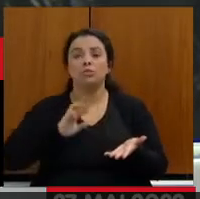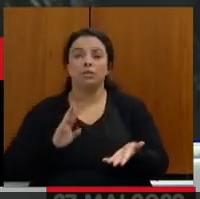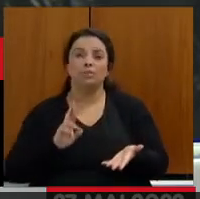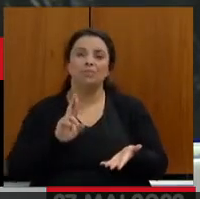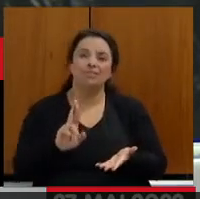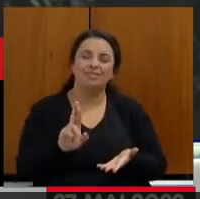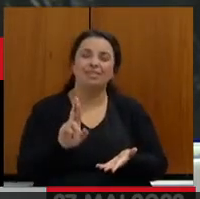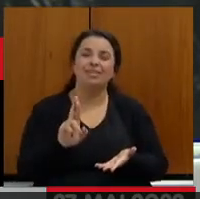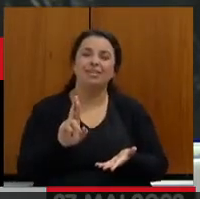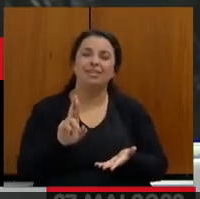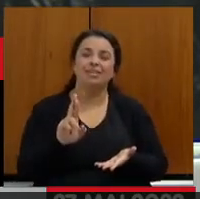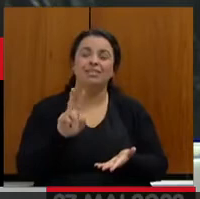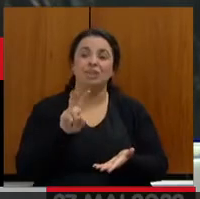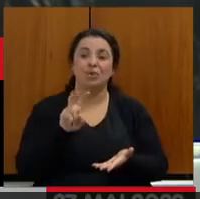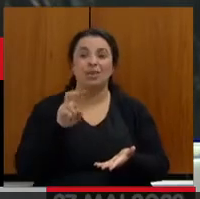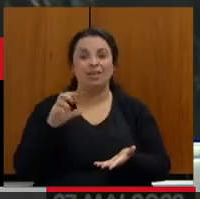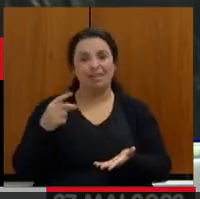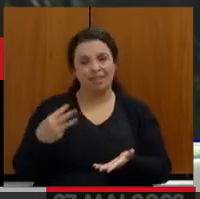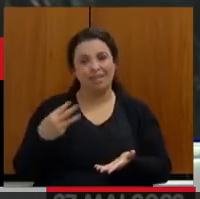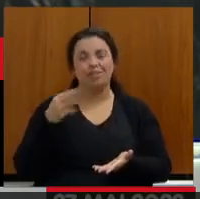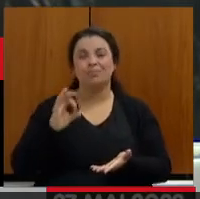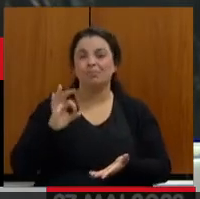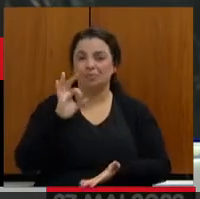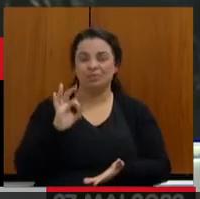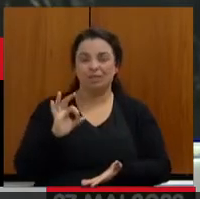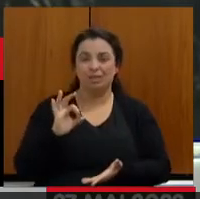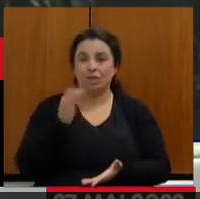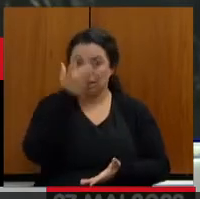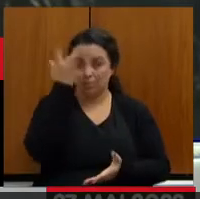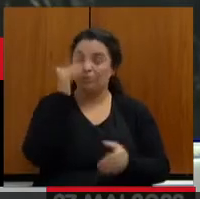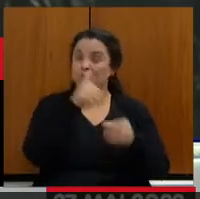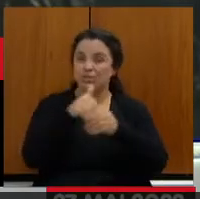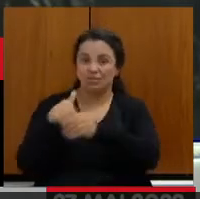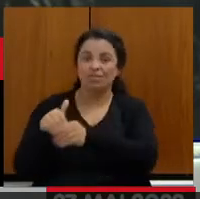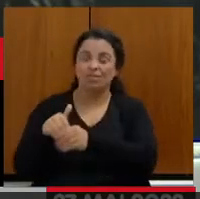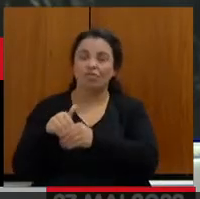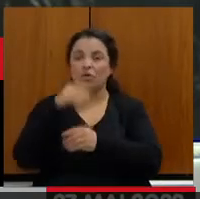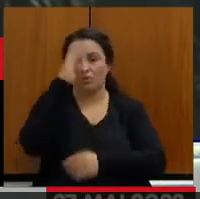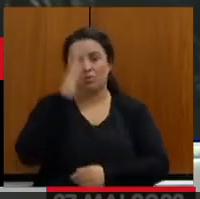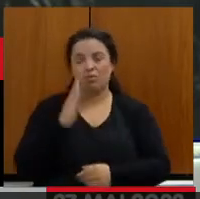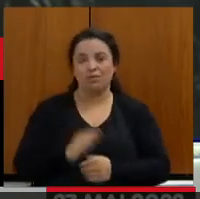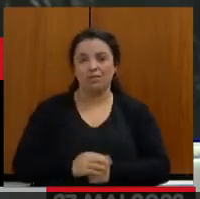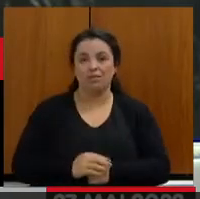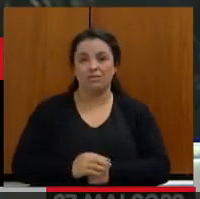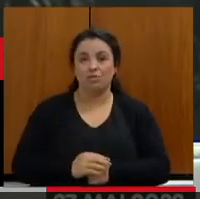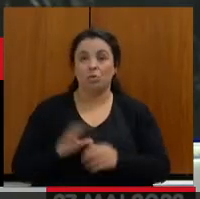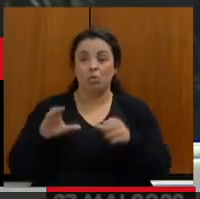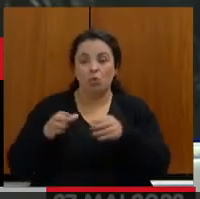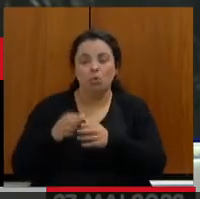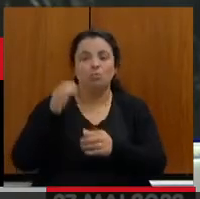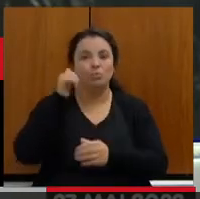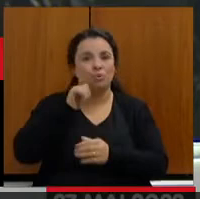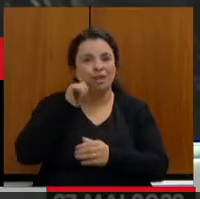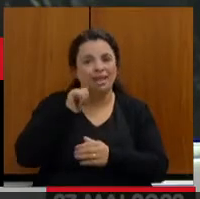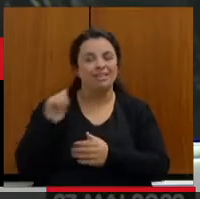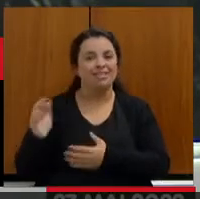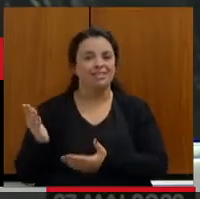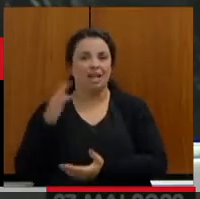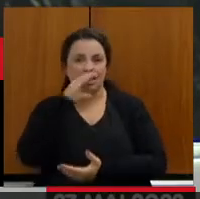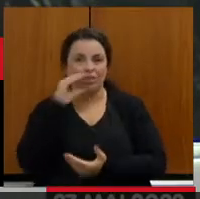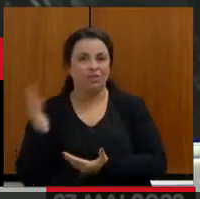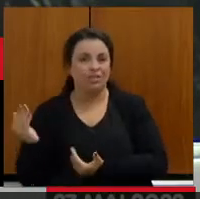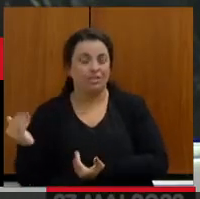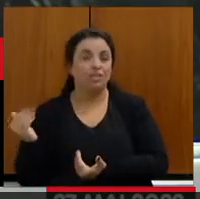53 por cento do eleitorado brasileiro as mulheres e adolescentes e jovens 53 por